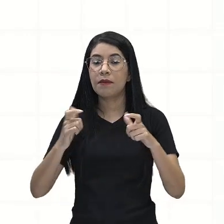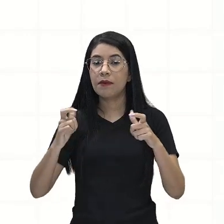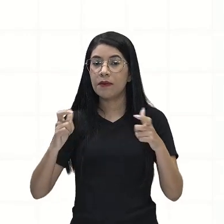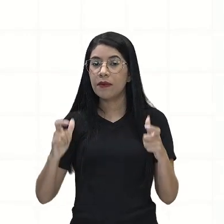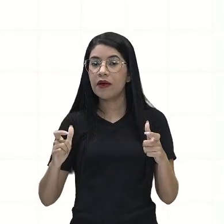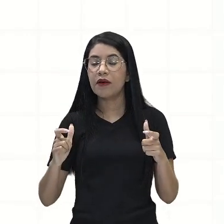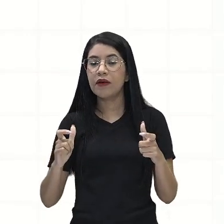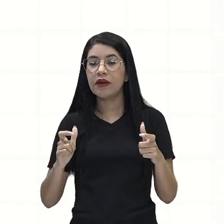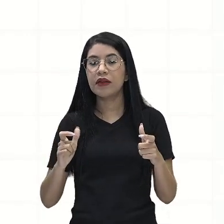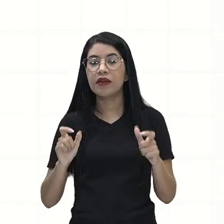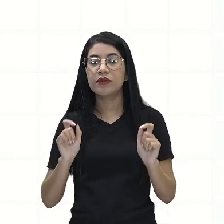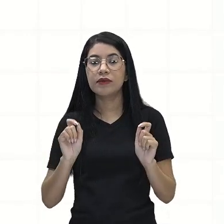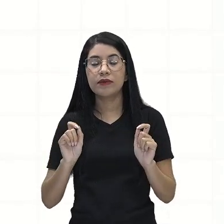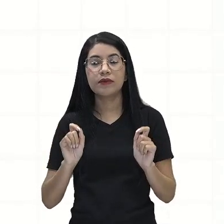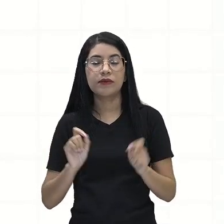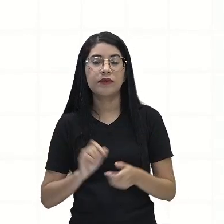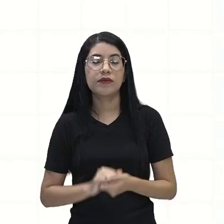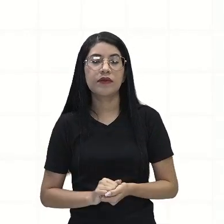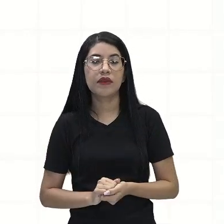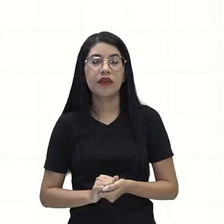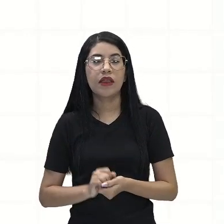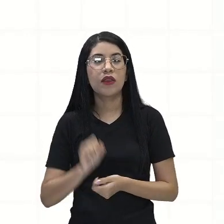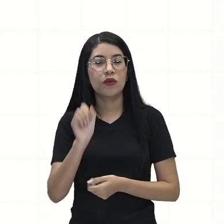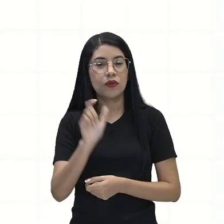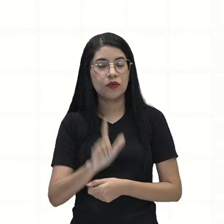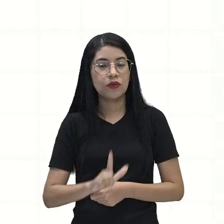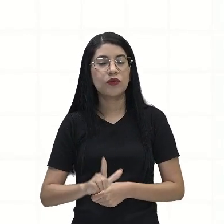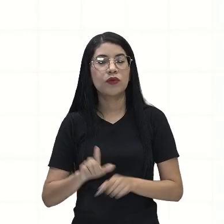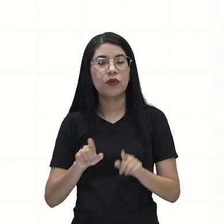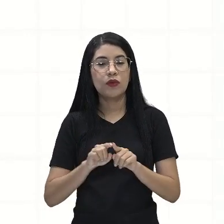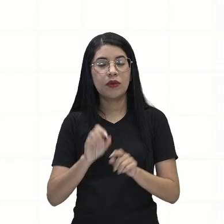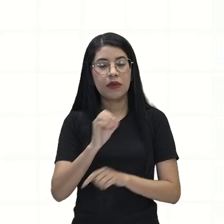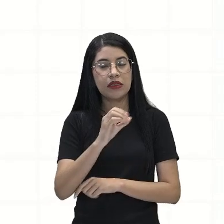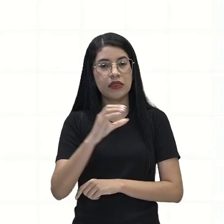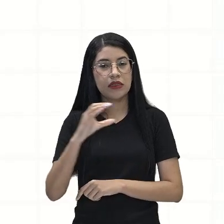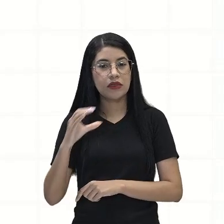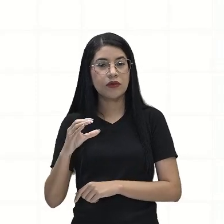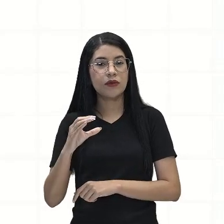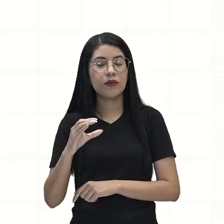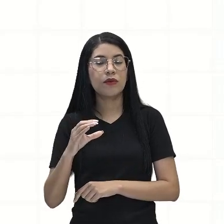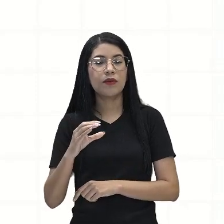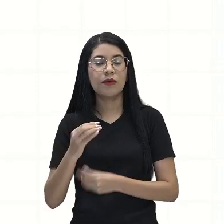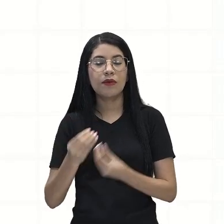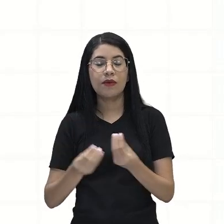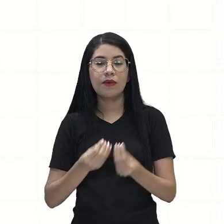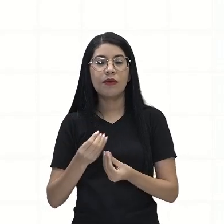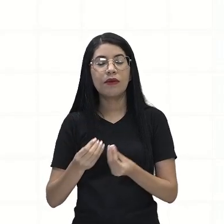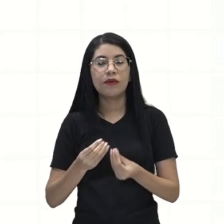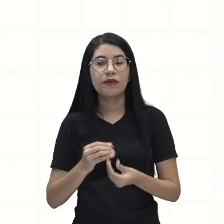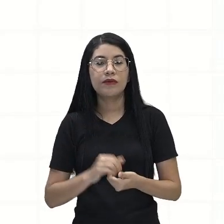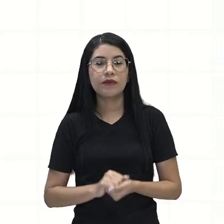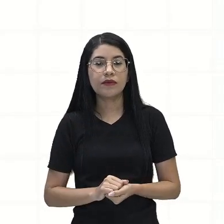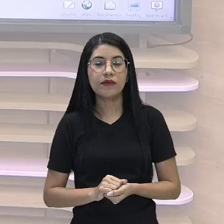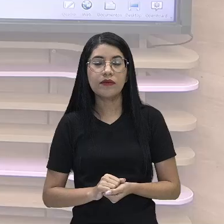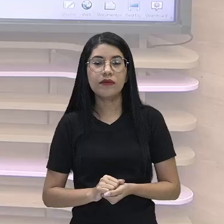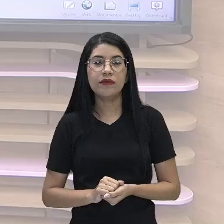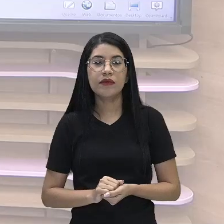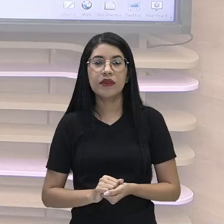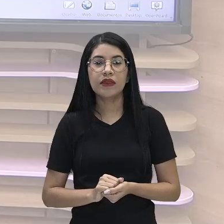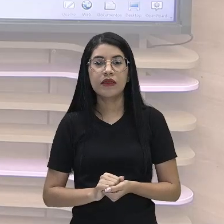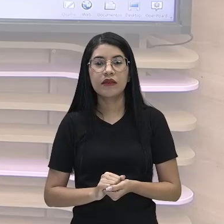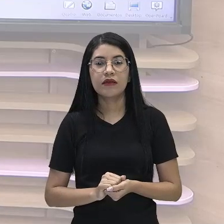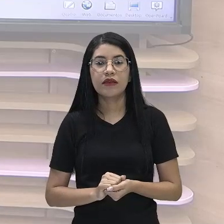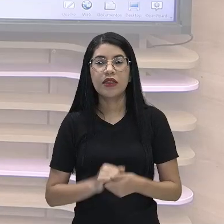quantidade, que a gente inclusive falou ali na região centro-sul, essa maior quantidade aí em destaque, várias linhas,